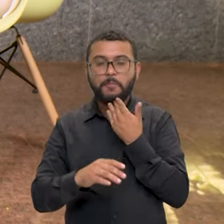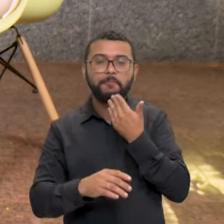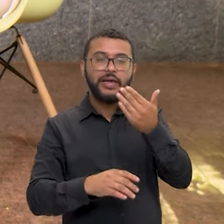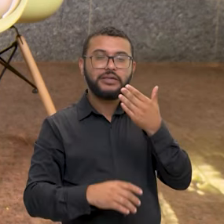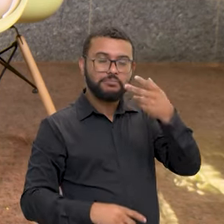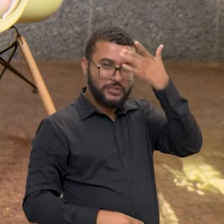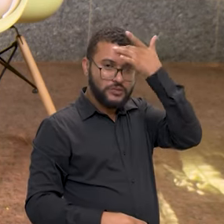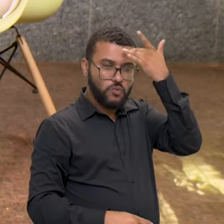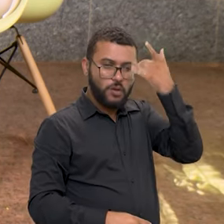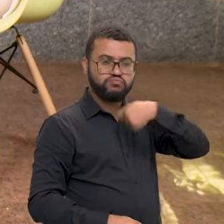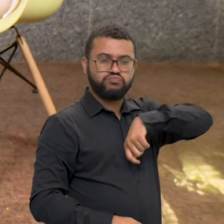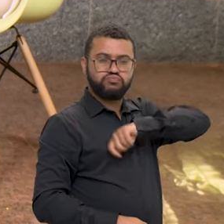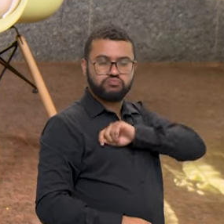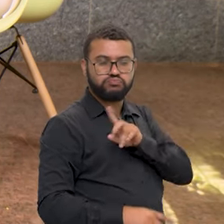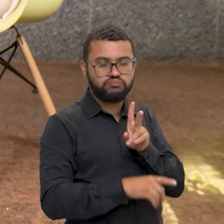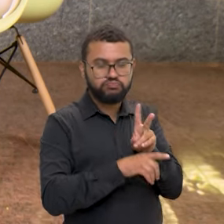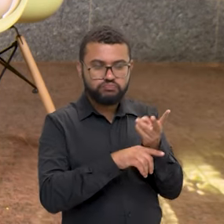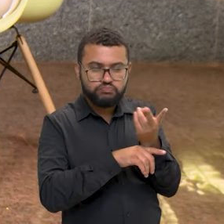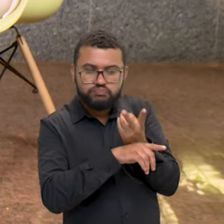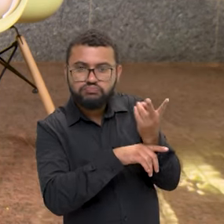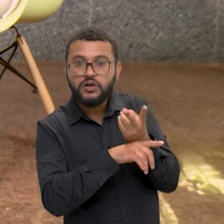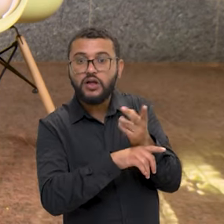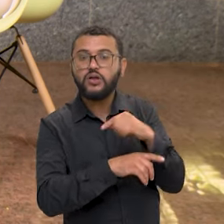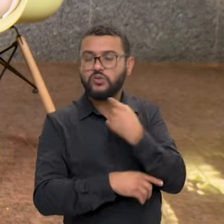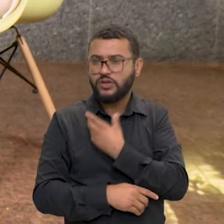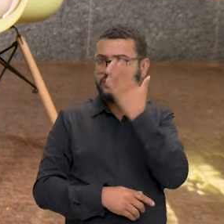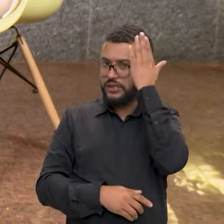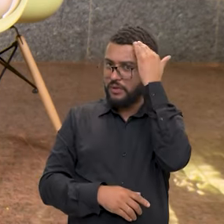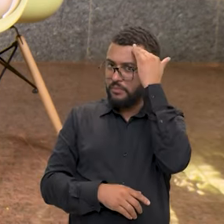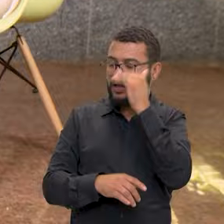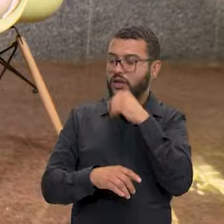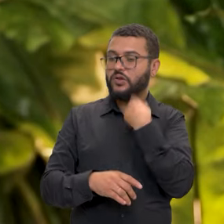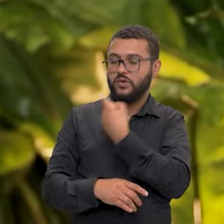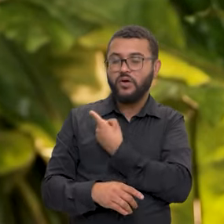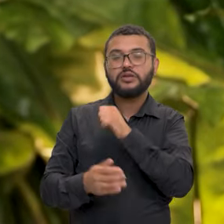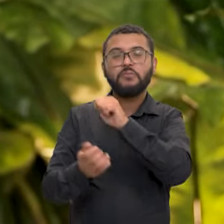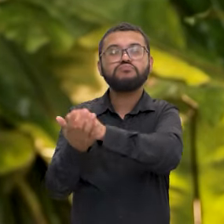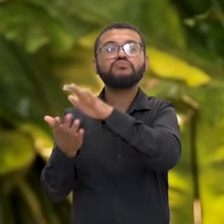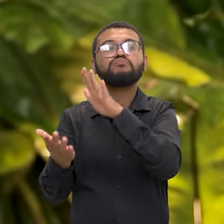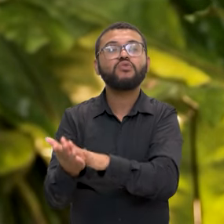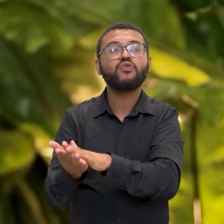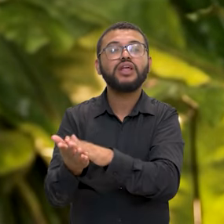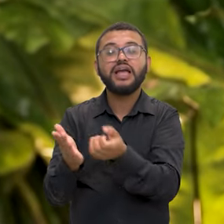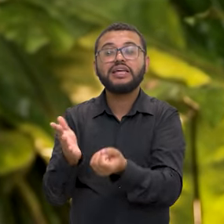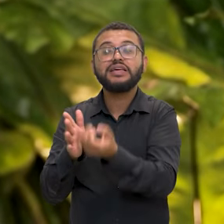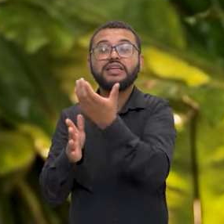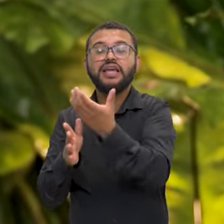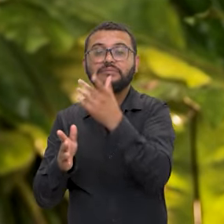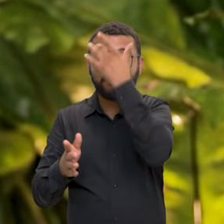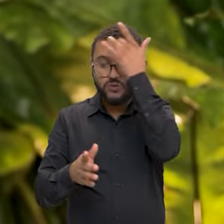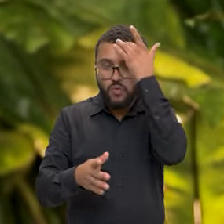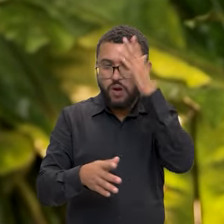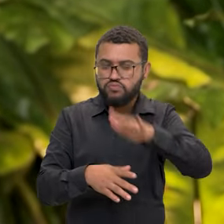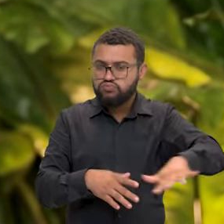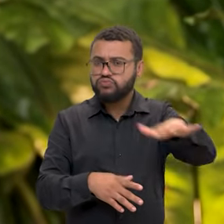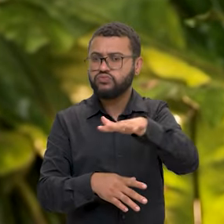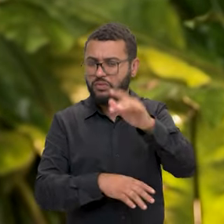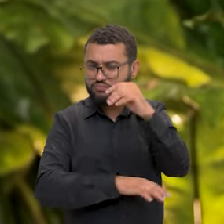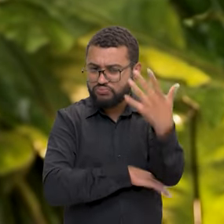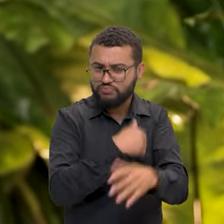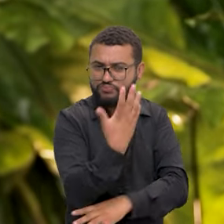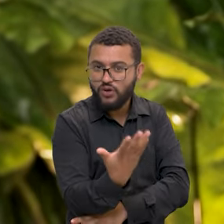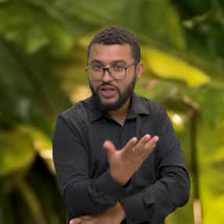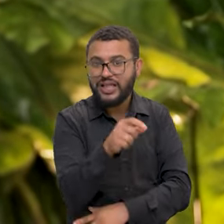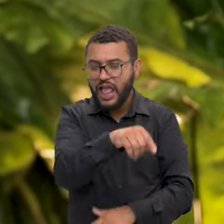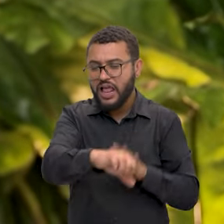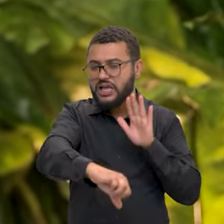da área que foi desmatada irregularmente. Só para você ter uma ideia, a gente emitiu esse ano quase 17 mil autos de infração.